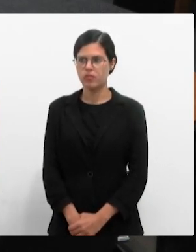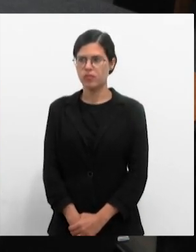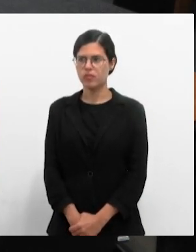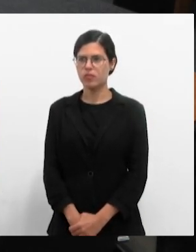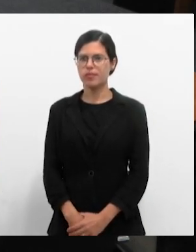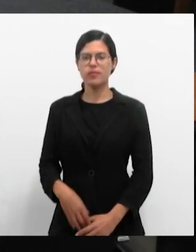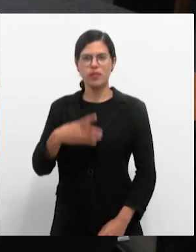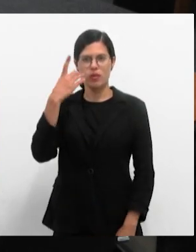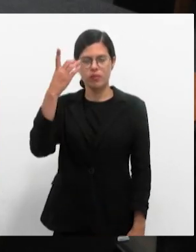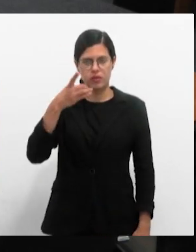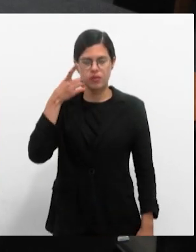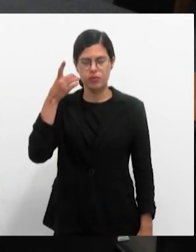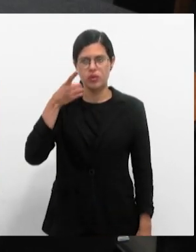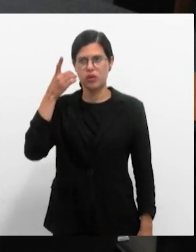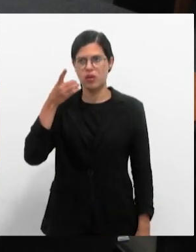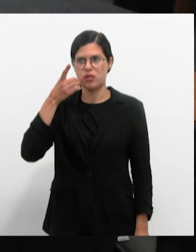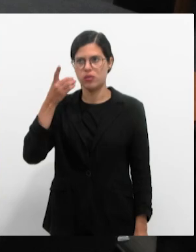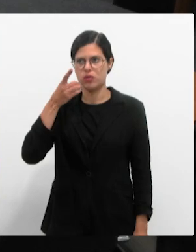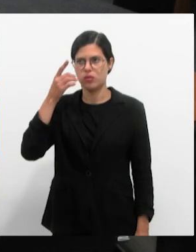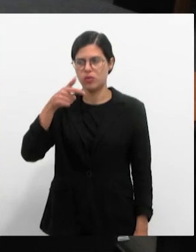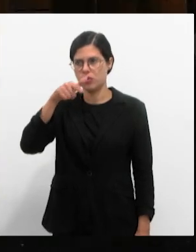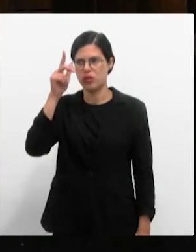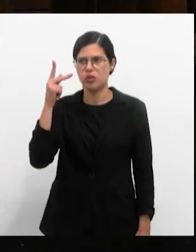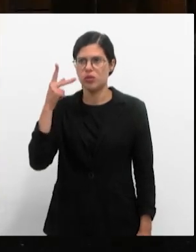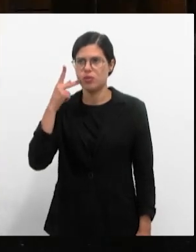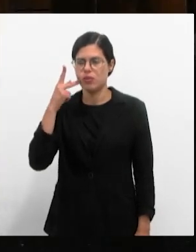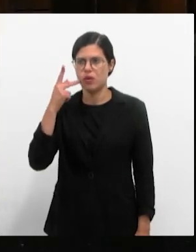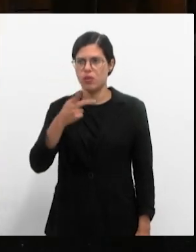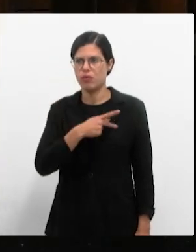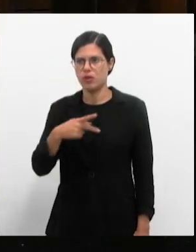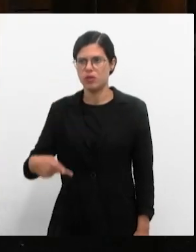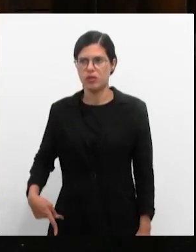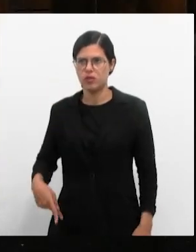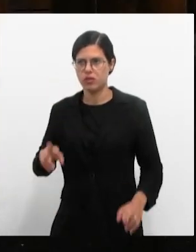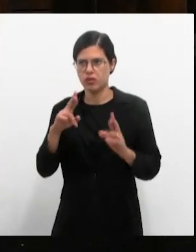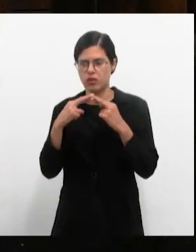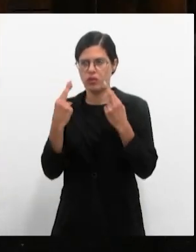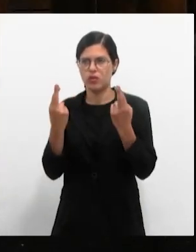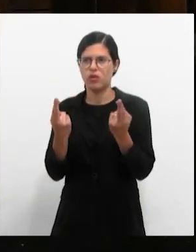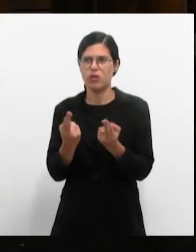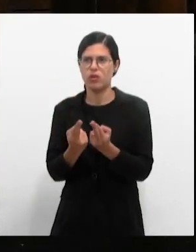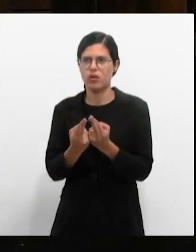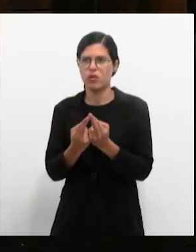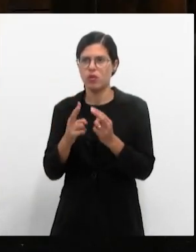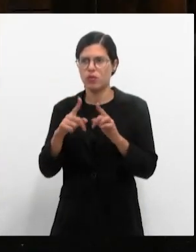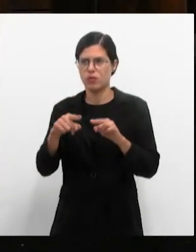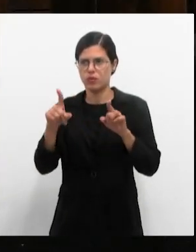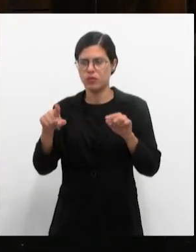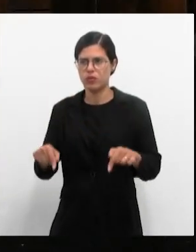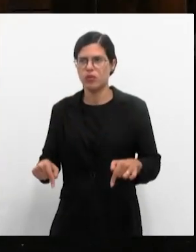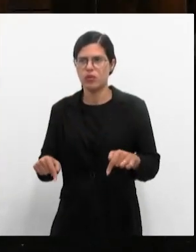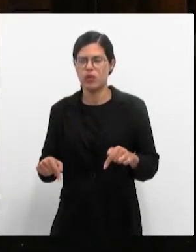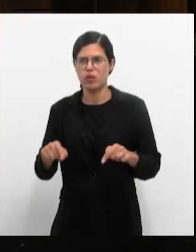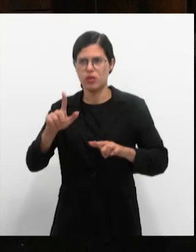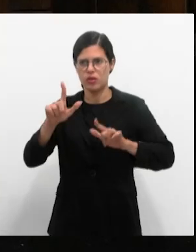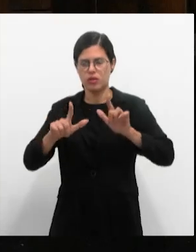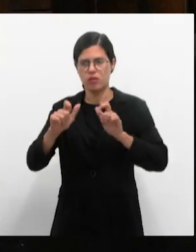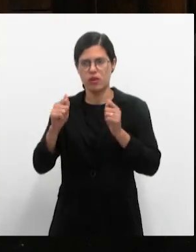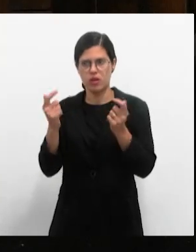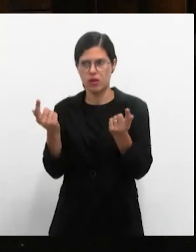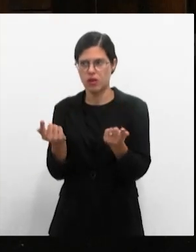Nobres deputados, deputado Luiz Paulo, que preside essa sessão, funcionários da TV